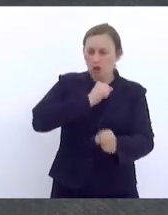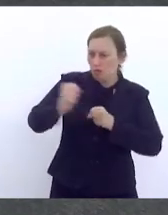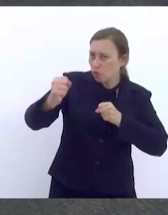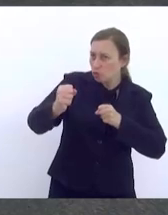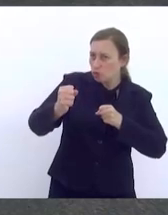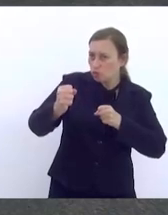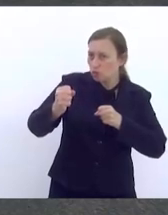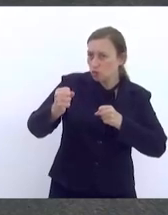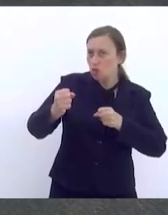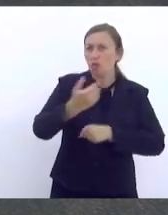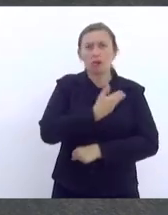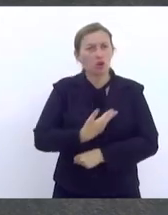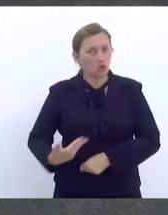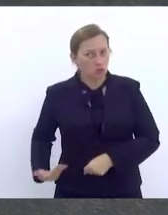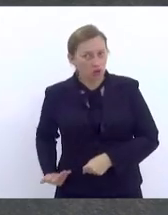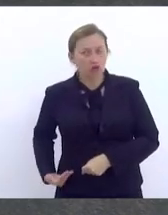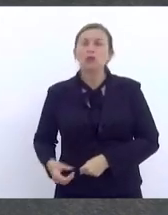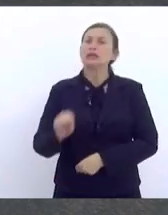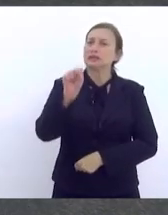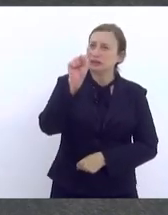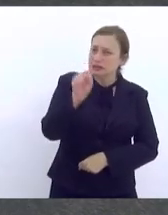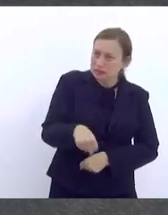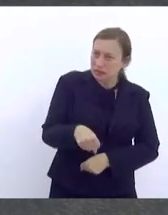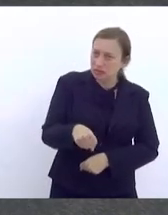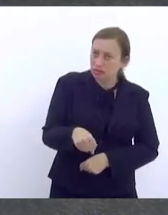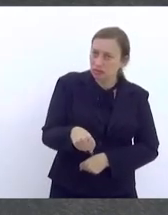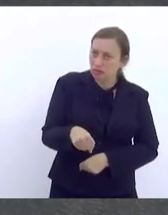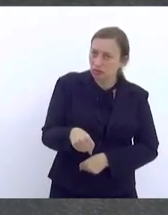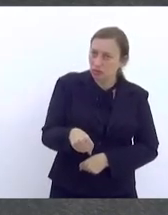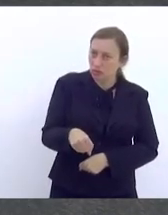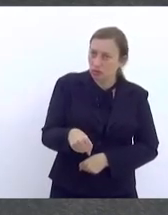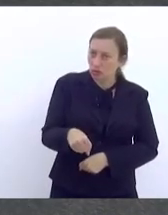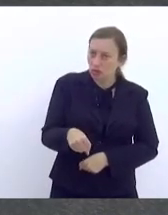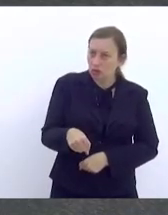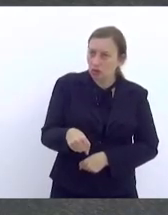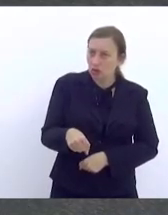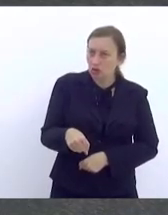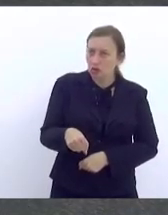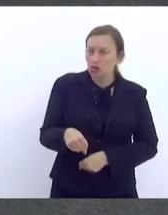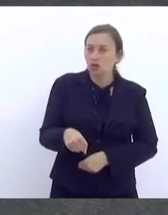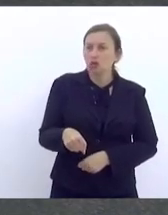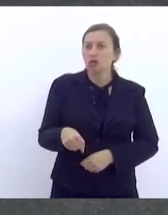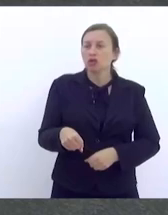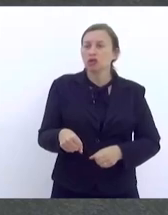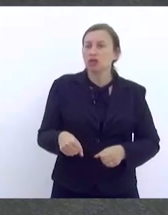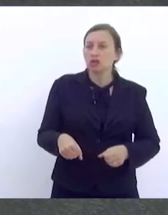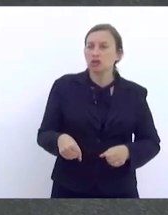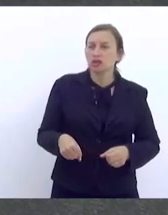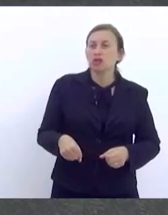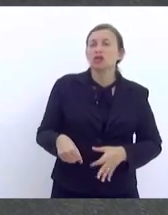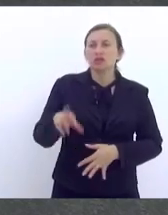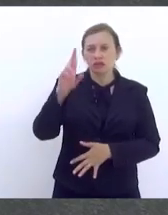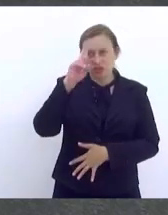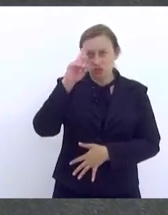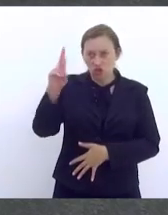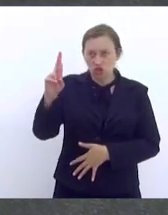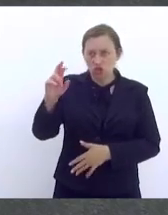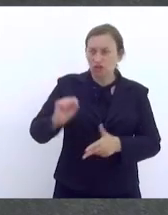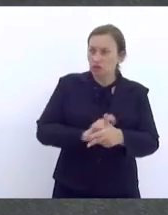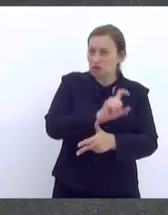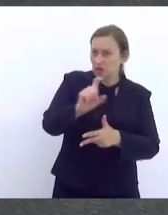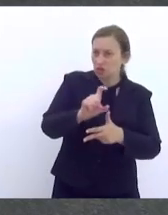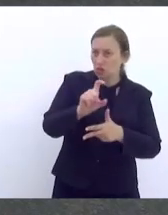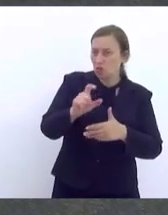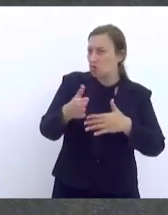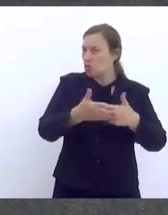para governo se a conduta tivesse partido do chefe de executivo ou